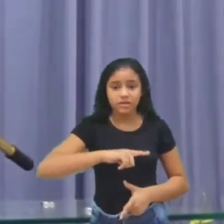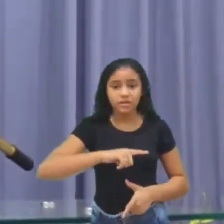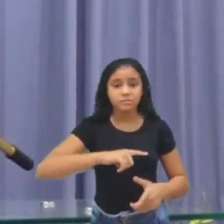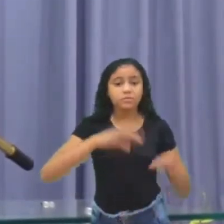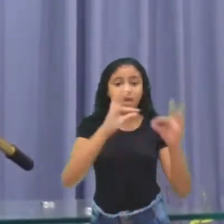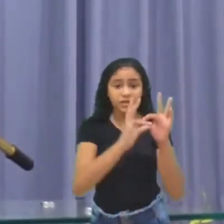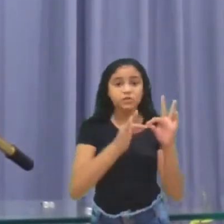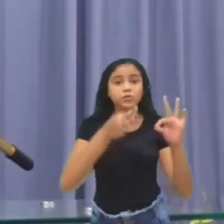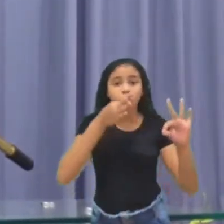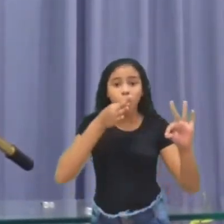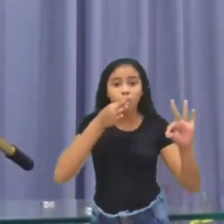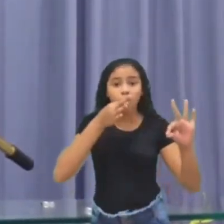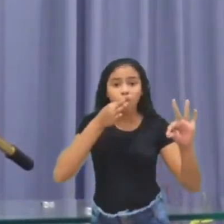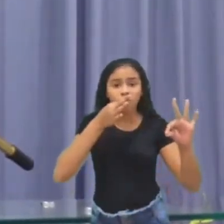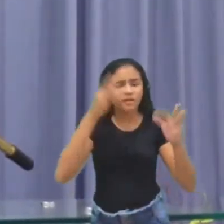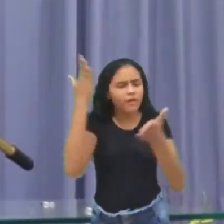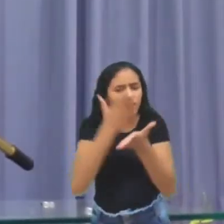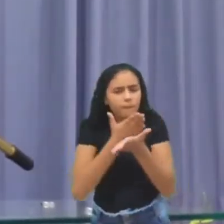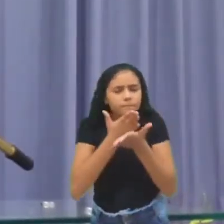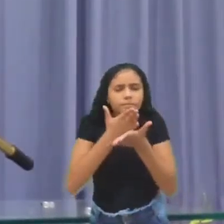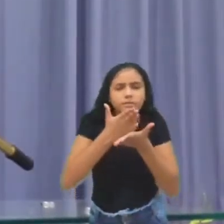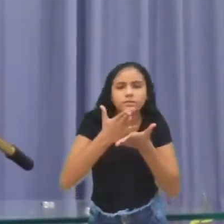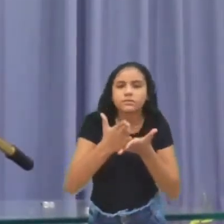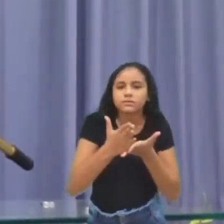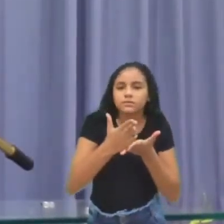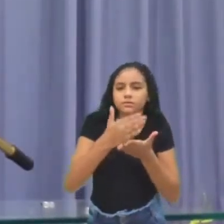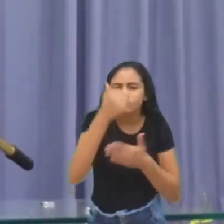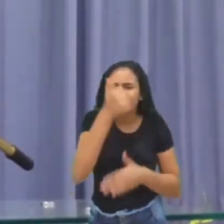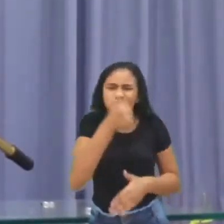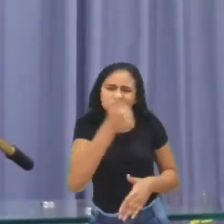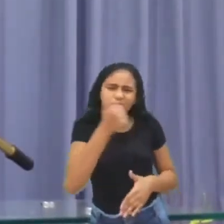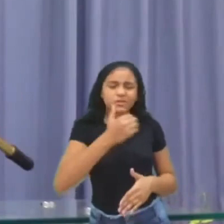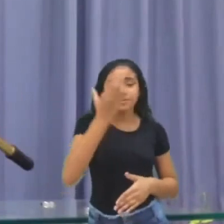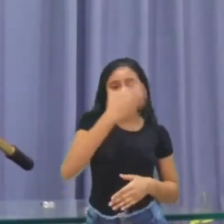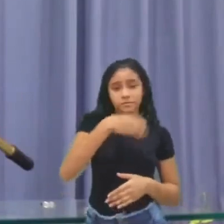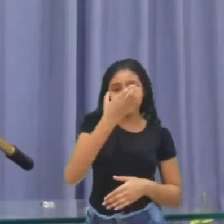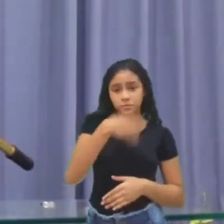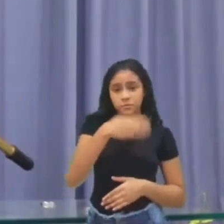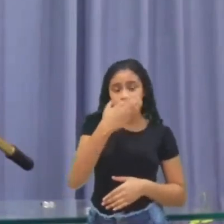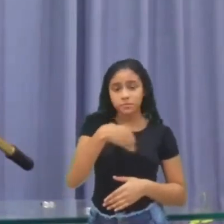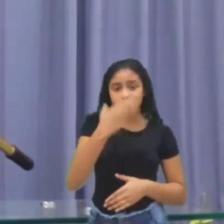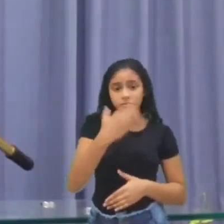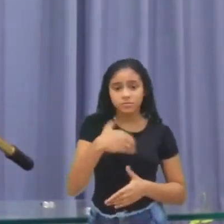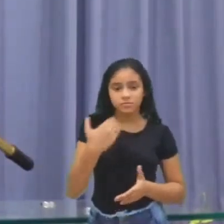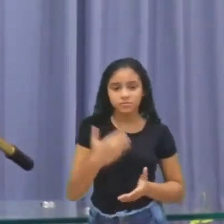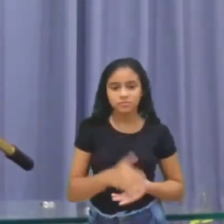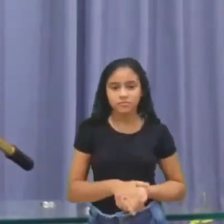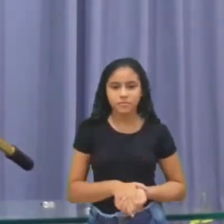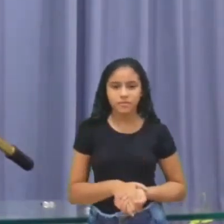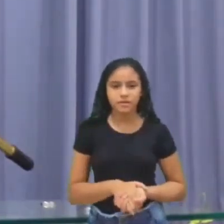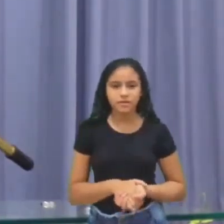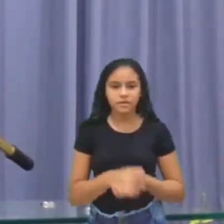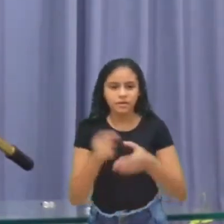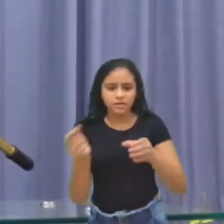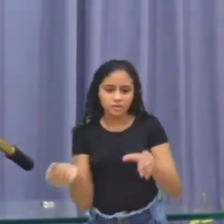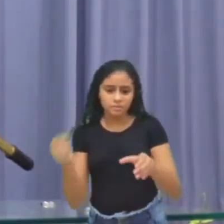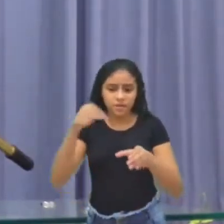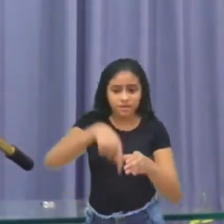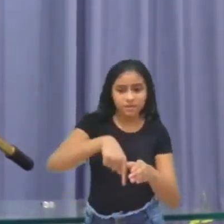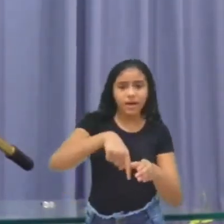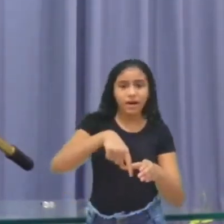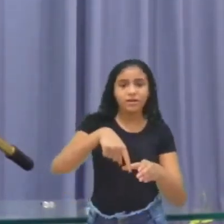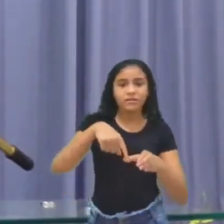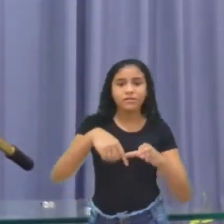Estava começando ali os primeiros frutos daqueles que plantavam uvas. E